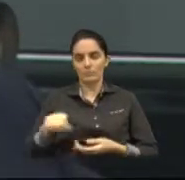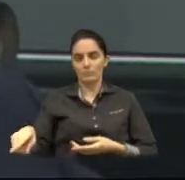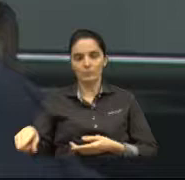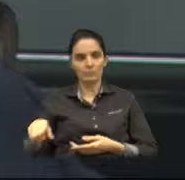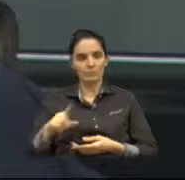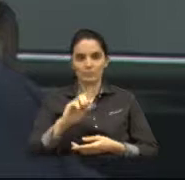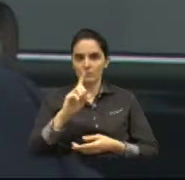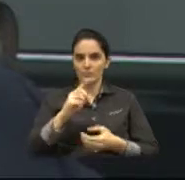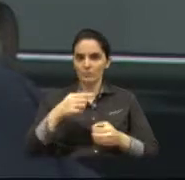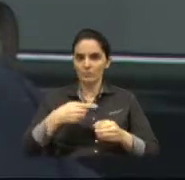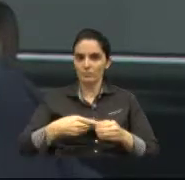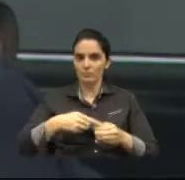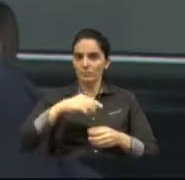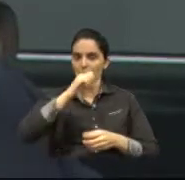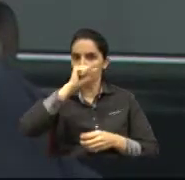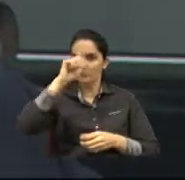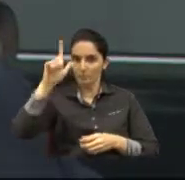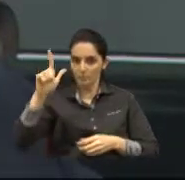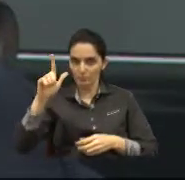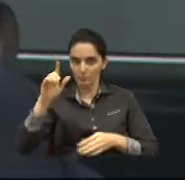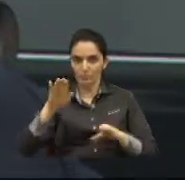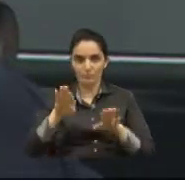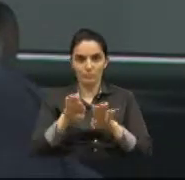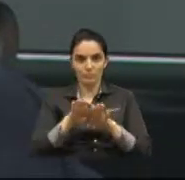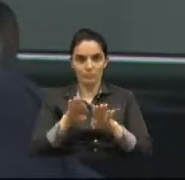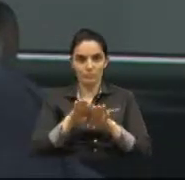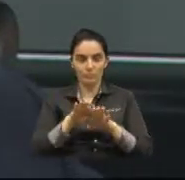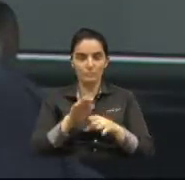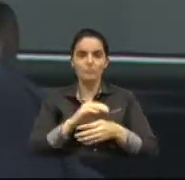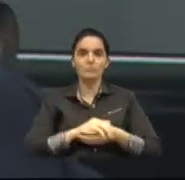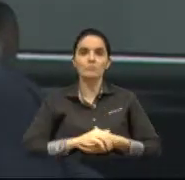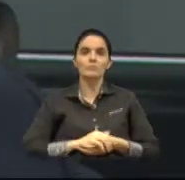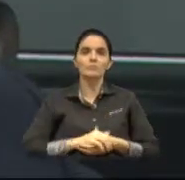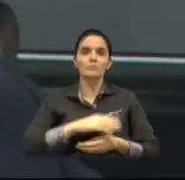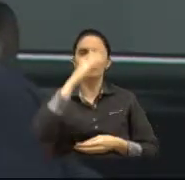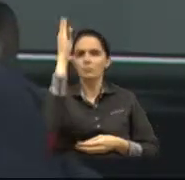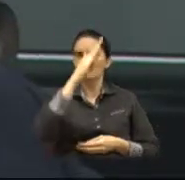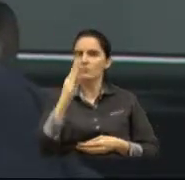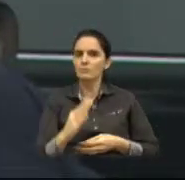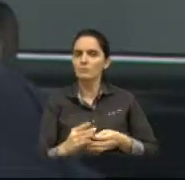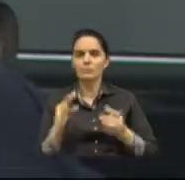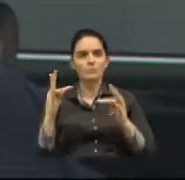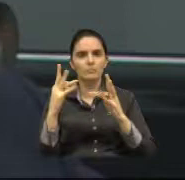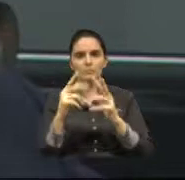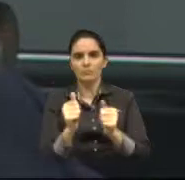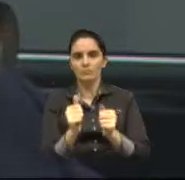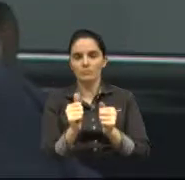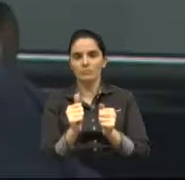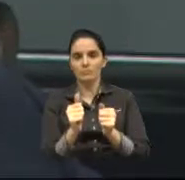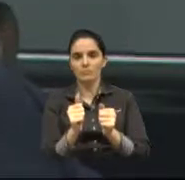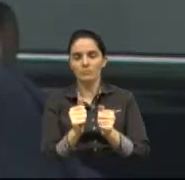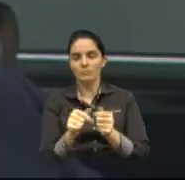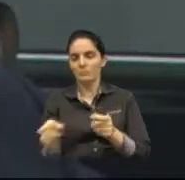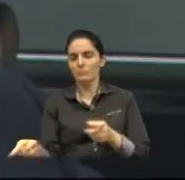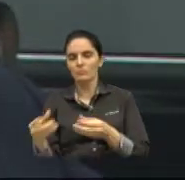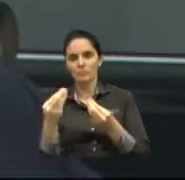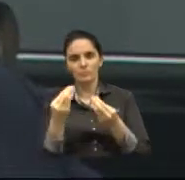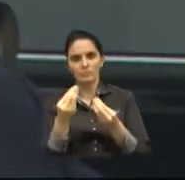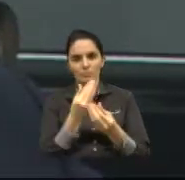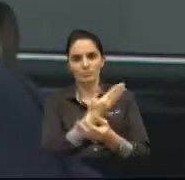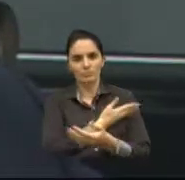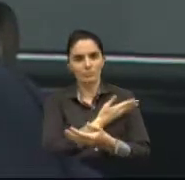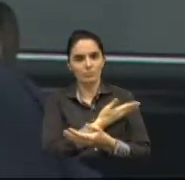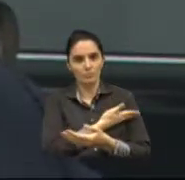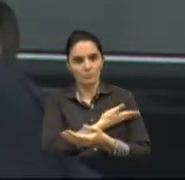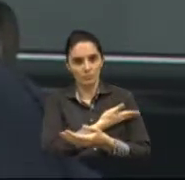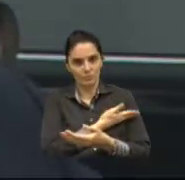todo, com o seu conhecimento. E conseguiu muitas amizades, principalmente a